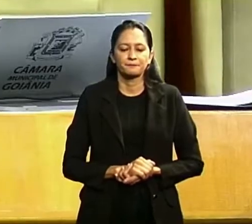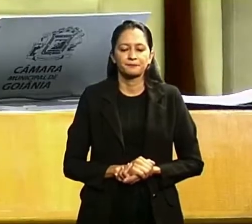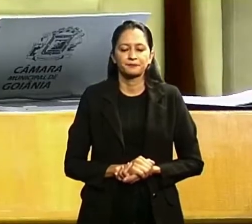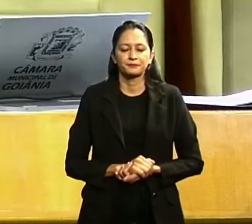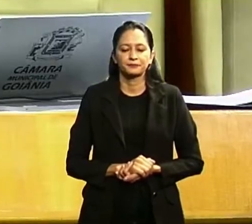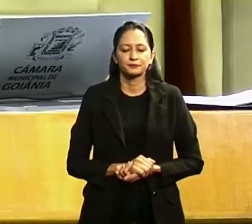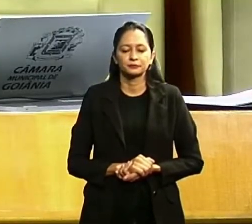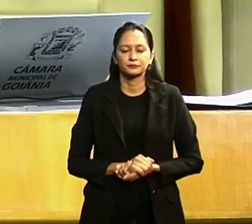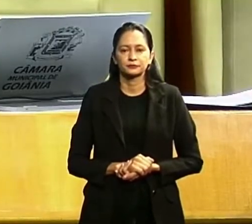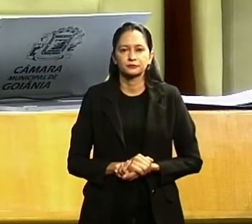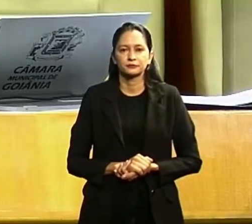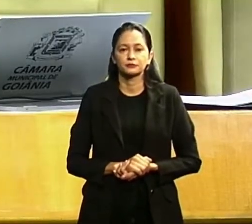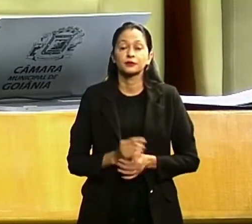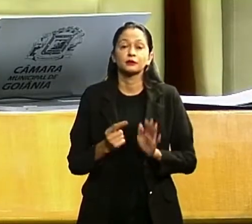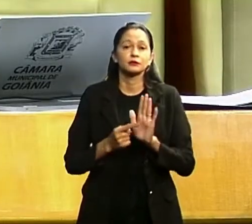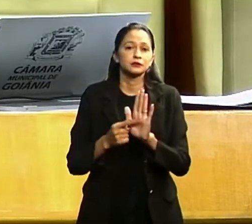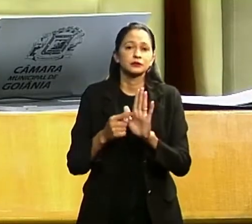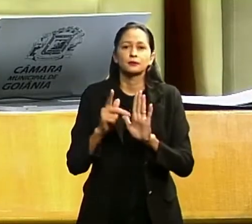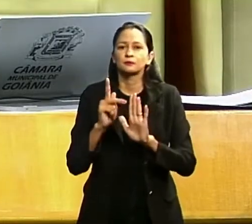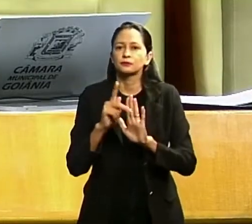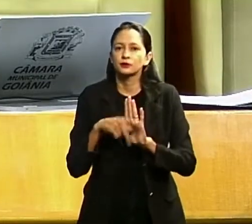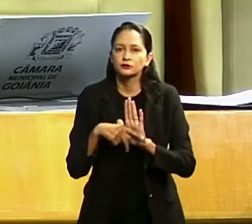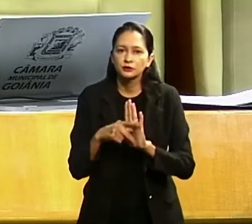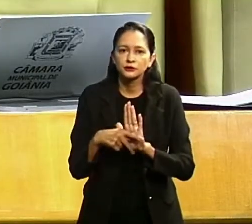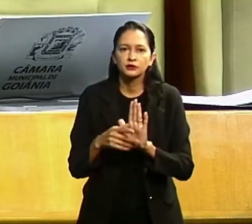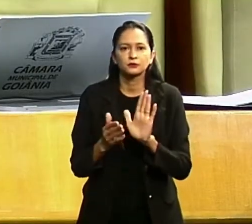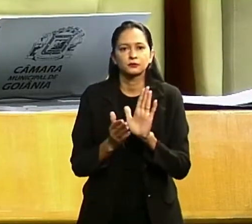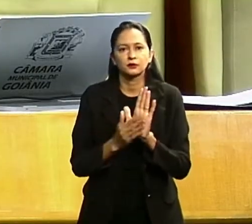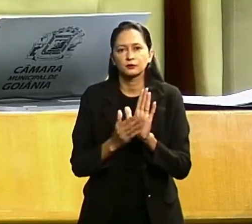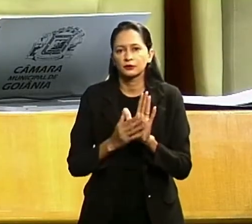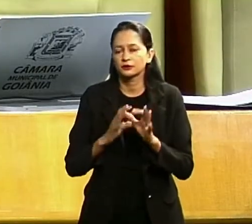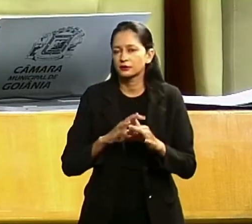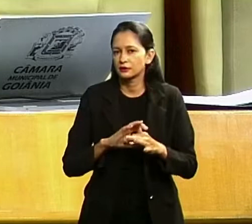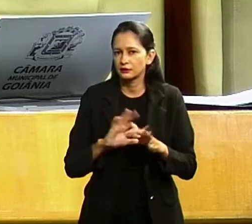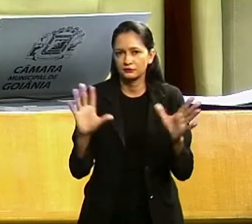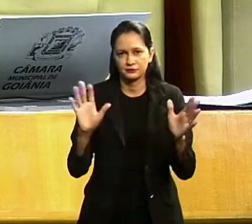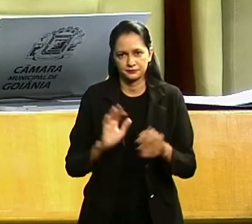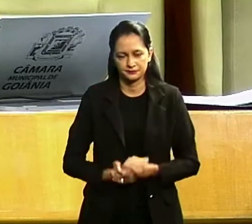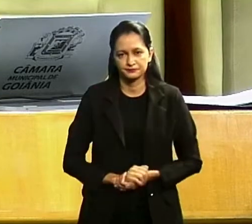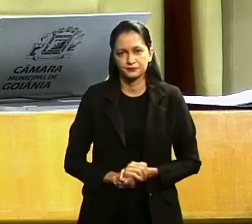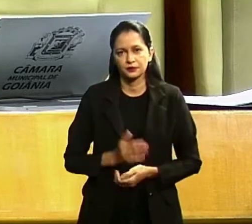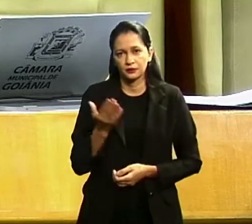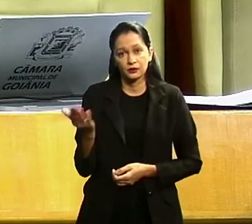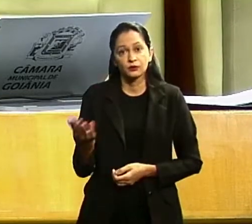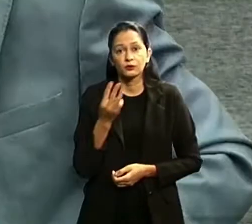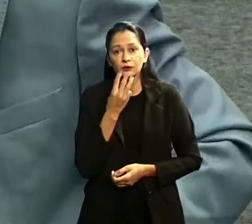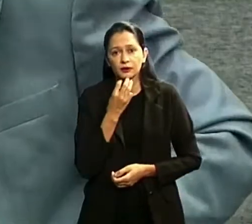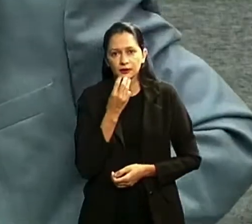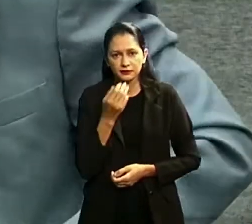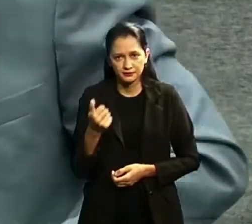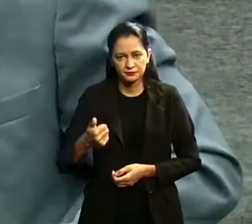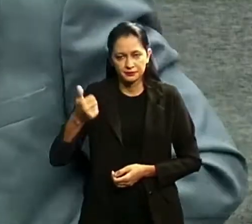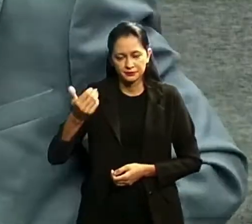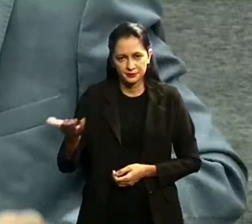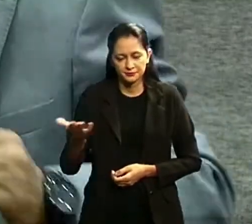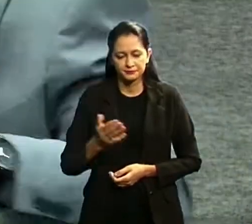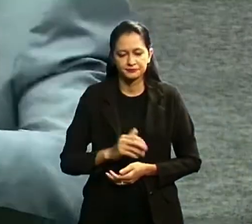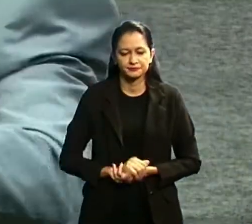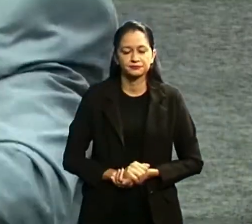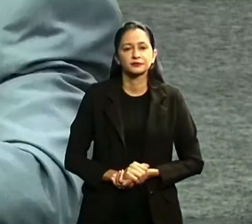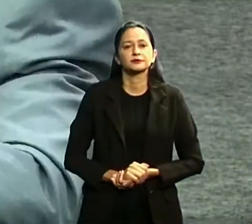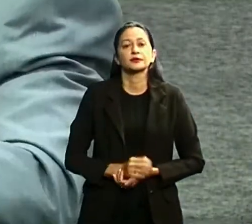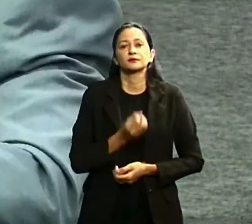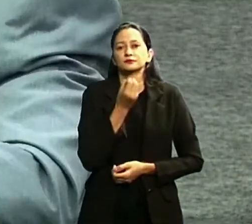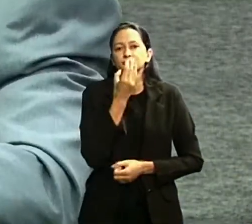Momento destinado à apresentação de matérias, senhores vereadores. Vereador William Veloso, pela ordem. Bom dia, senhor presidente, demais